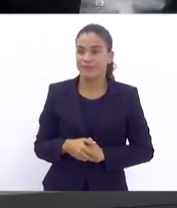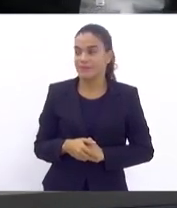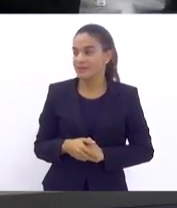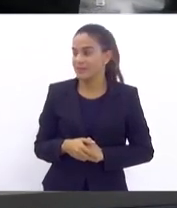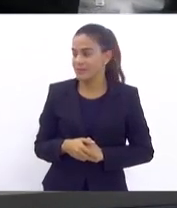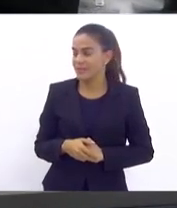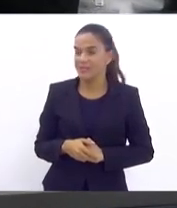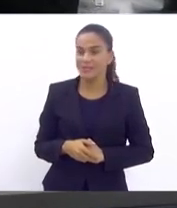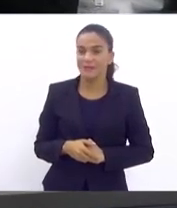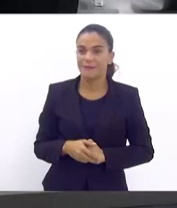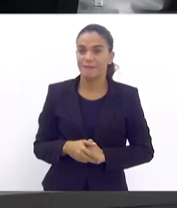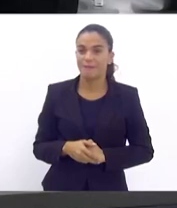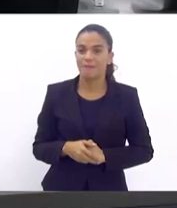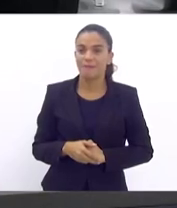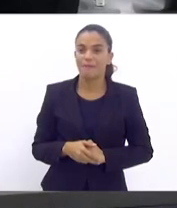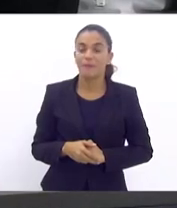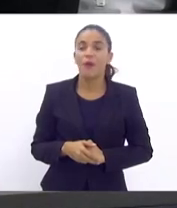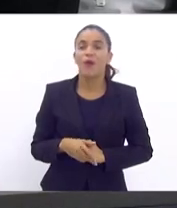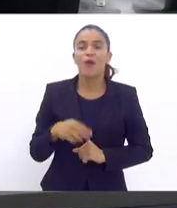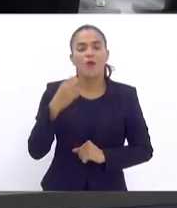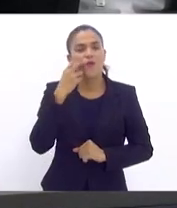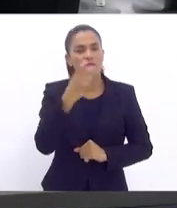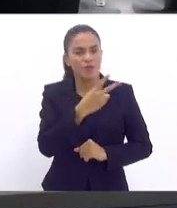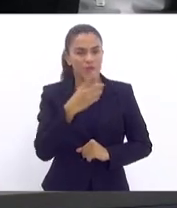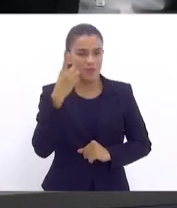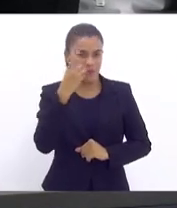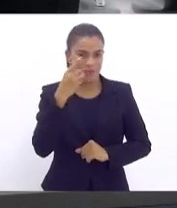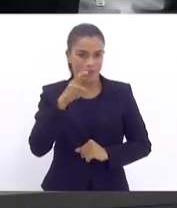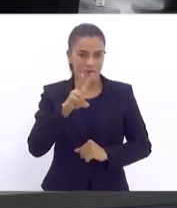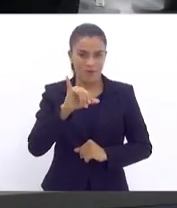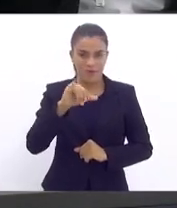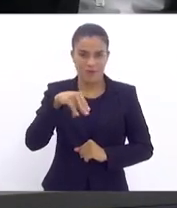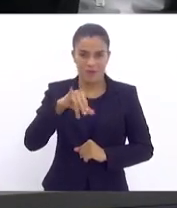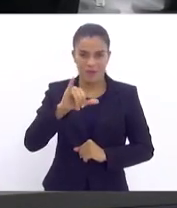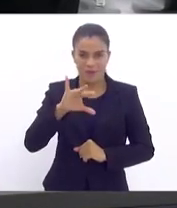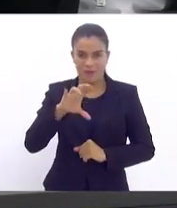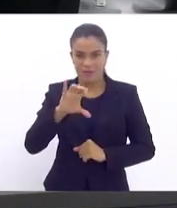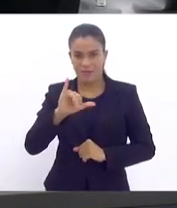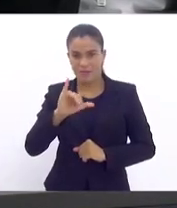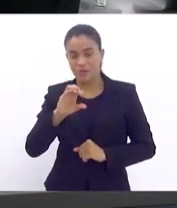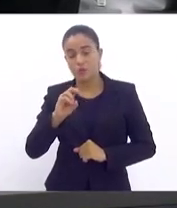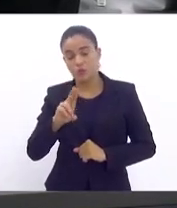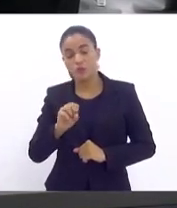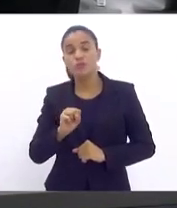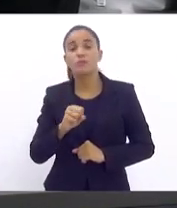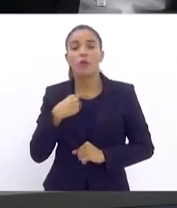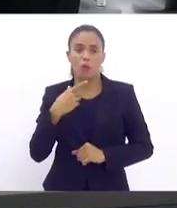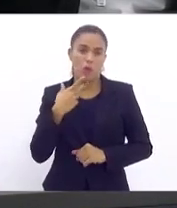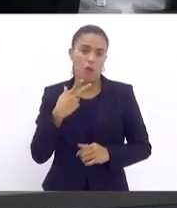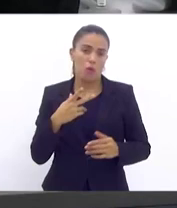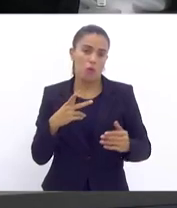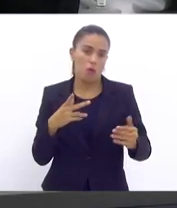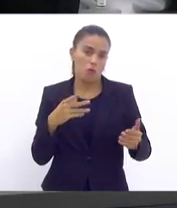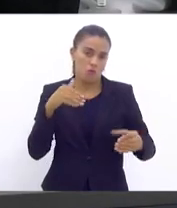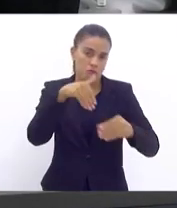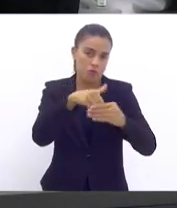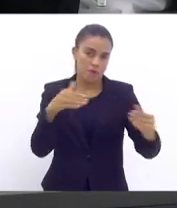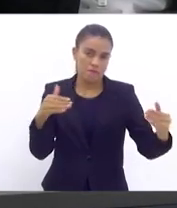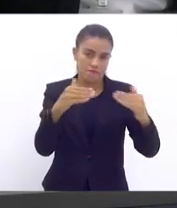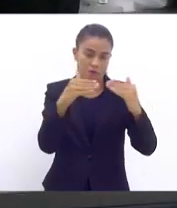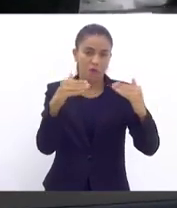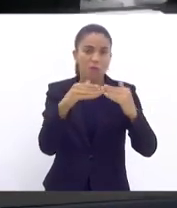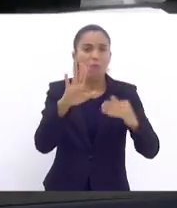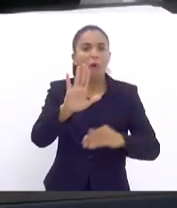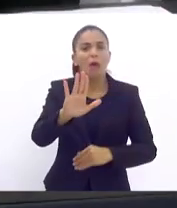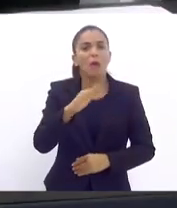conheço Rigor do deputado Vinícius cozzolino e obviamente votei favorável agora eu não tive acesso